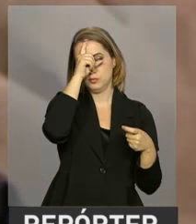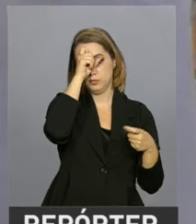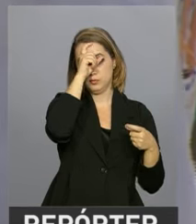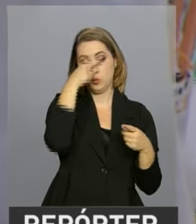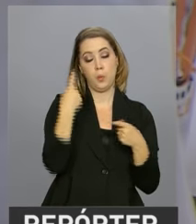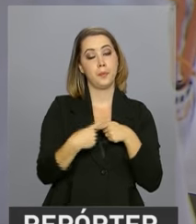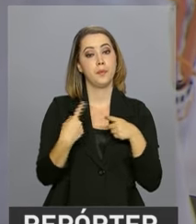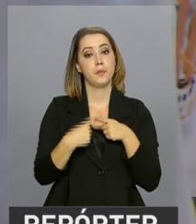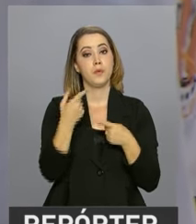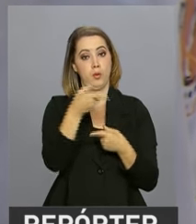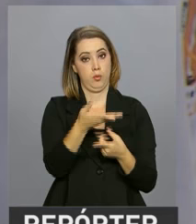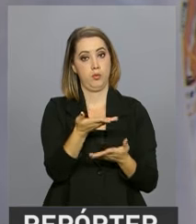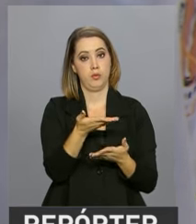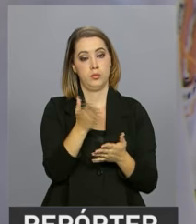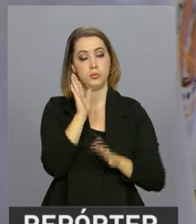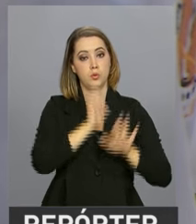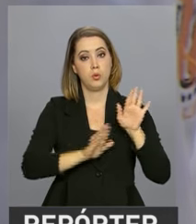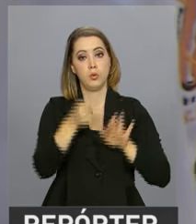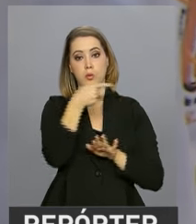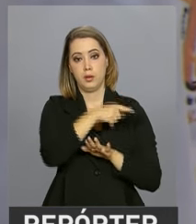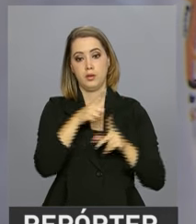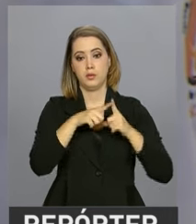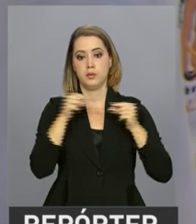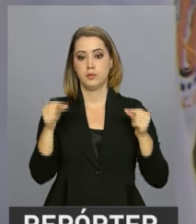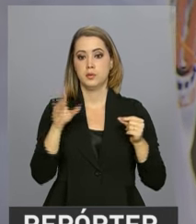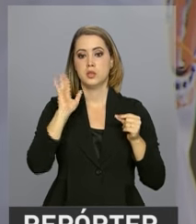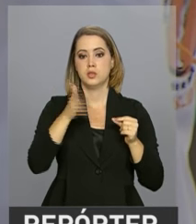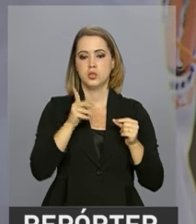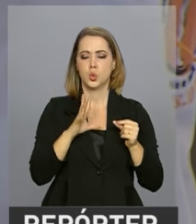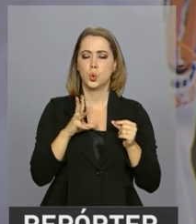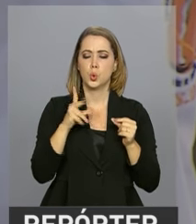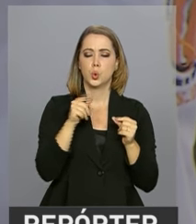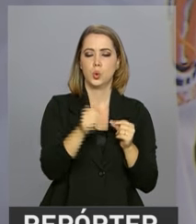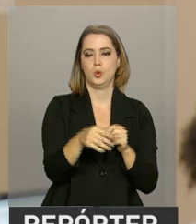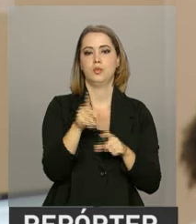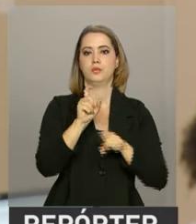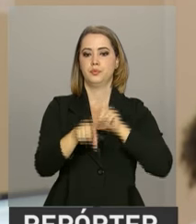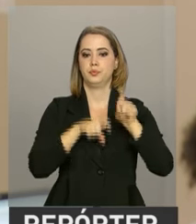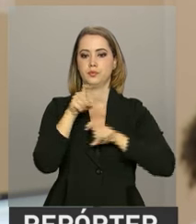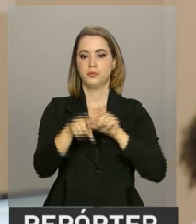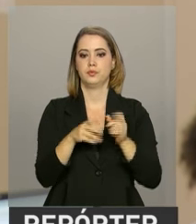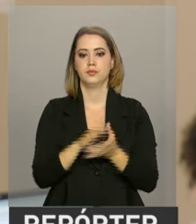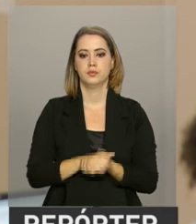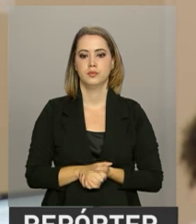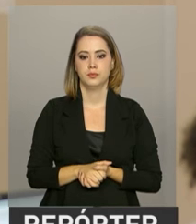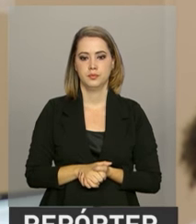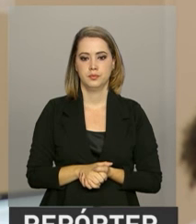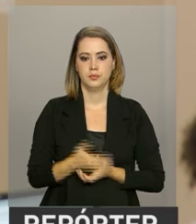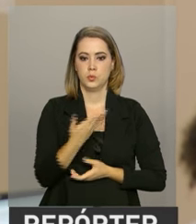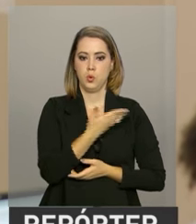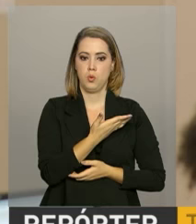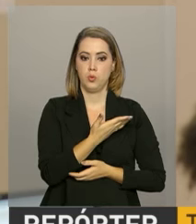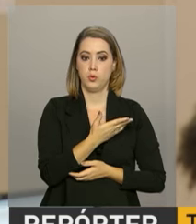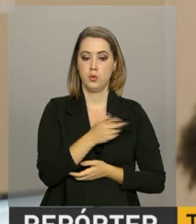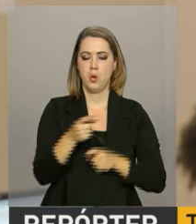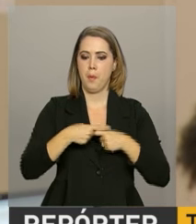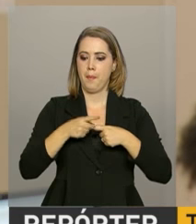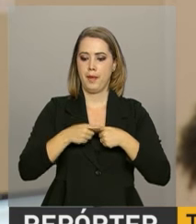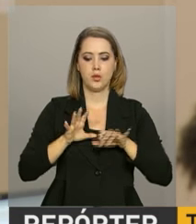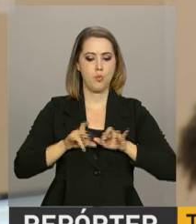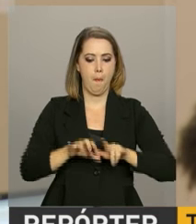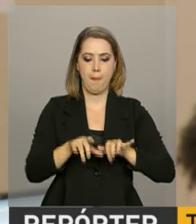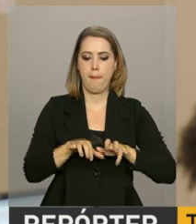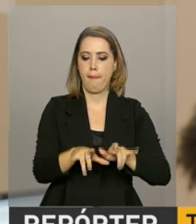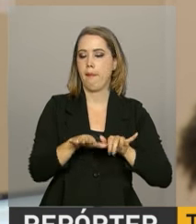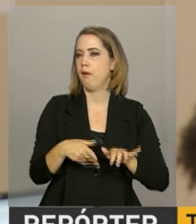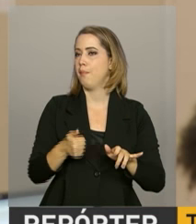isso porque o atendimento neste posto em Brasília já é todo informatizado só pelo fato do mest tá digitando ali no computador é bem mais rápido